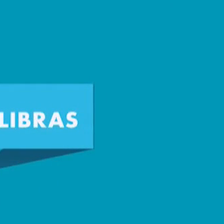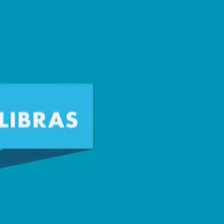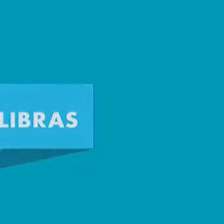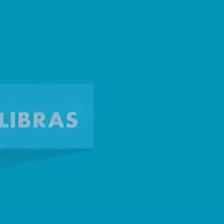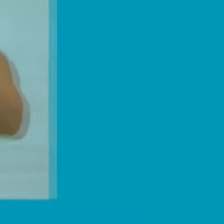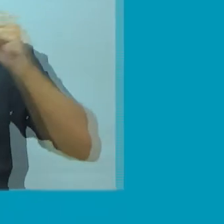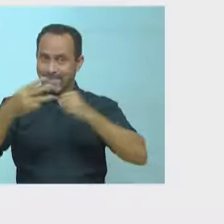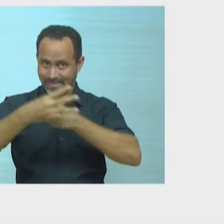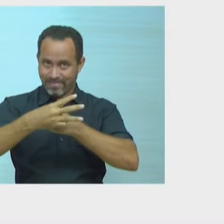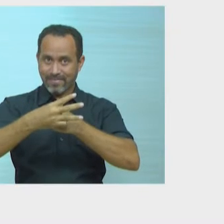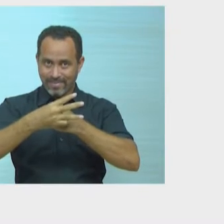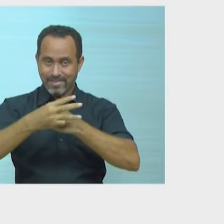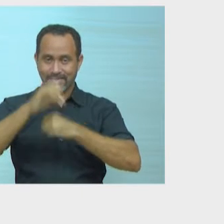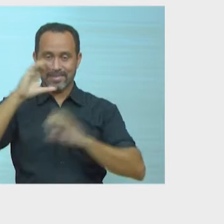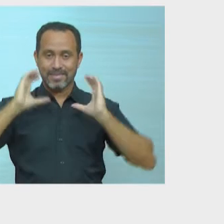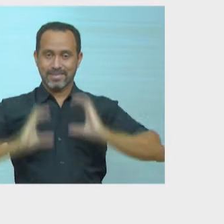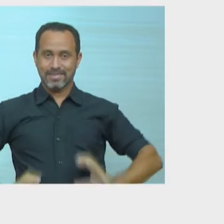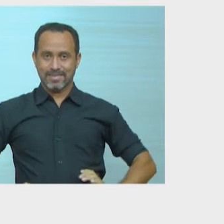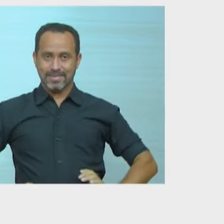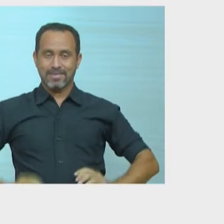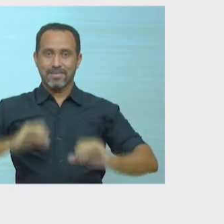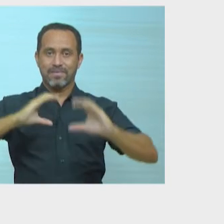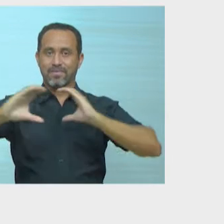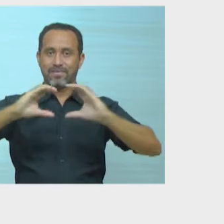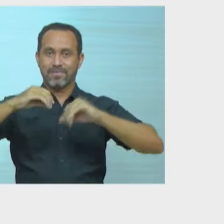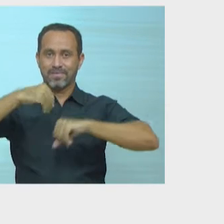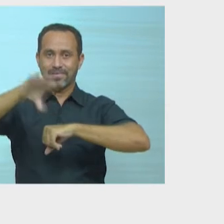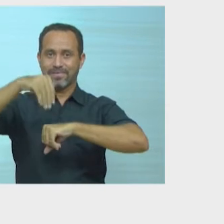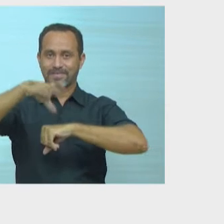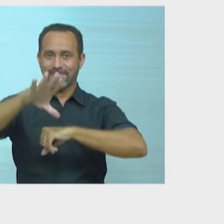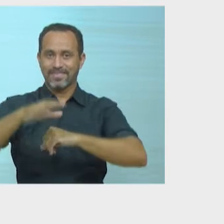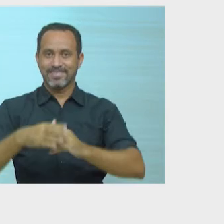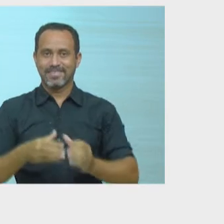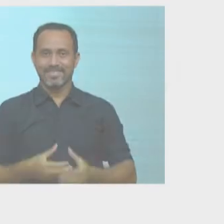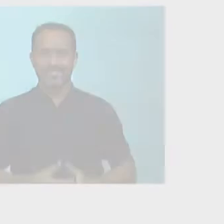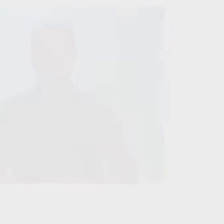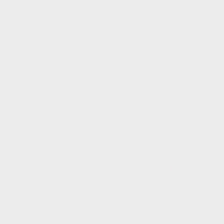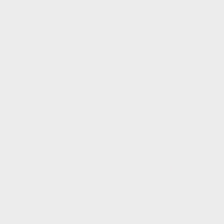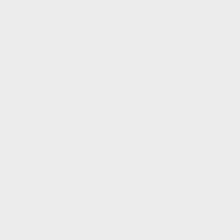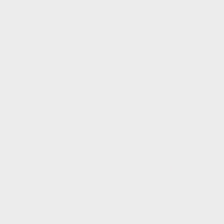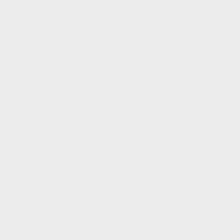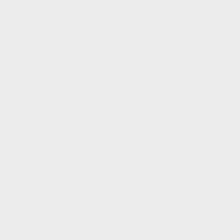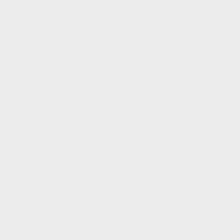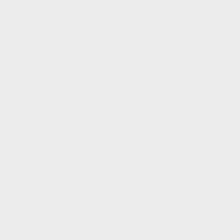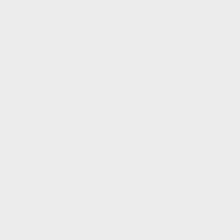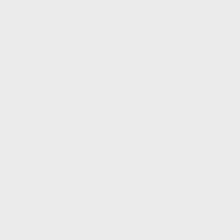em Libras. TV Alese, cidadania e informação.